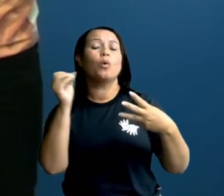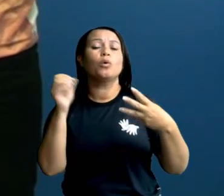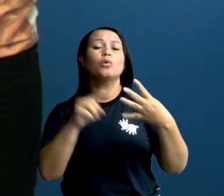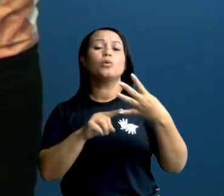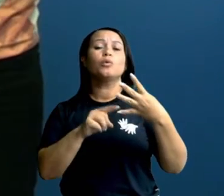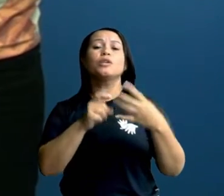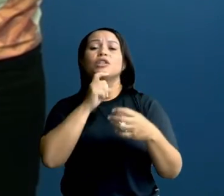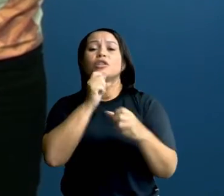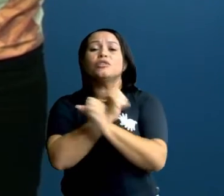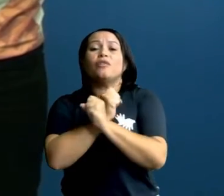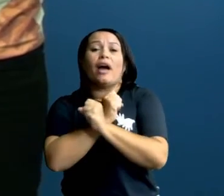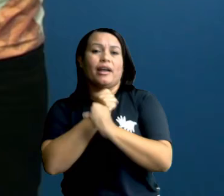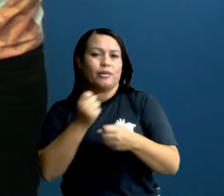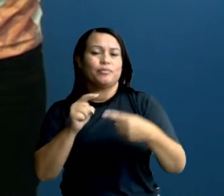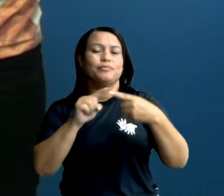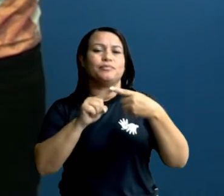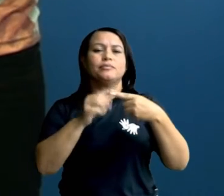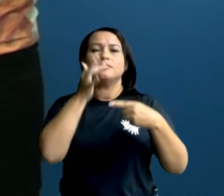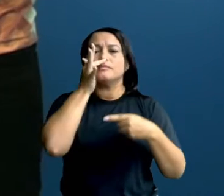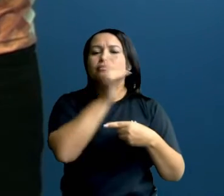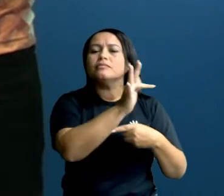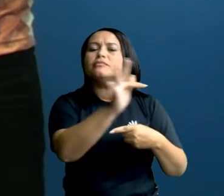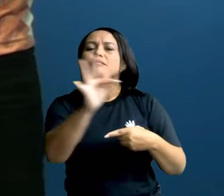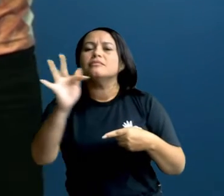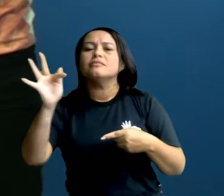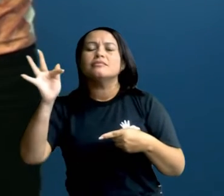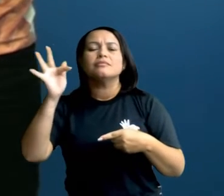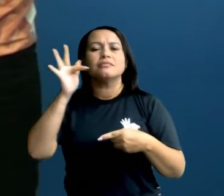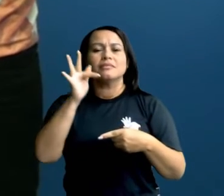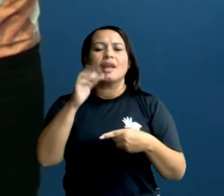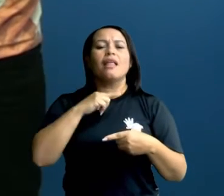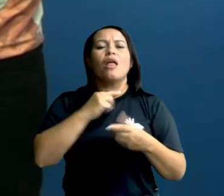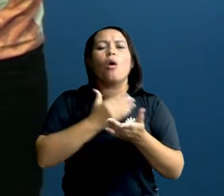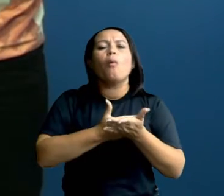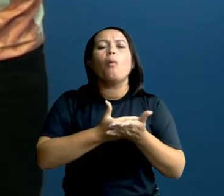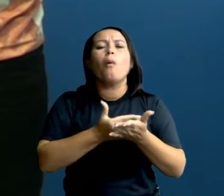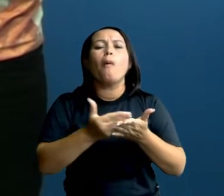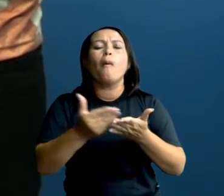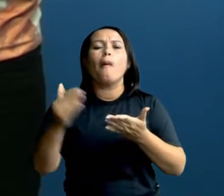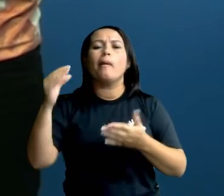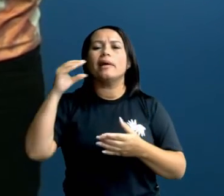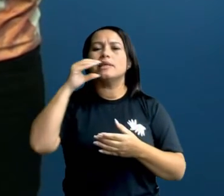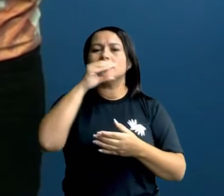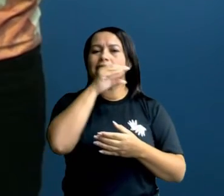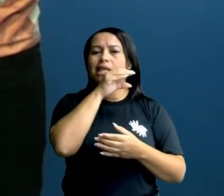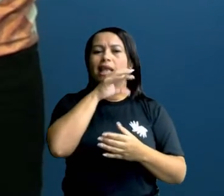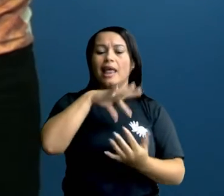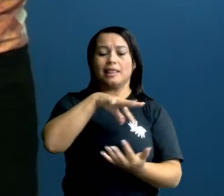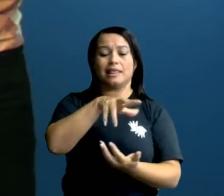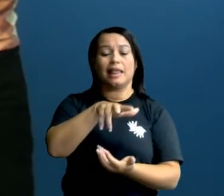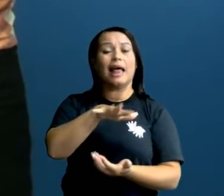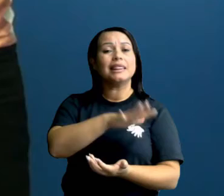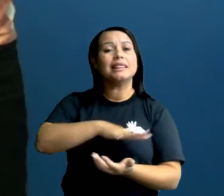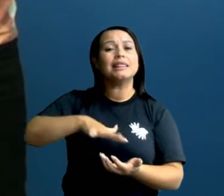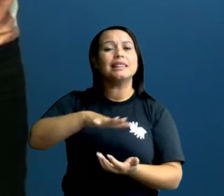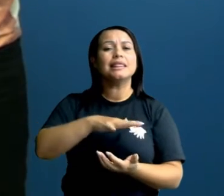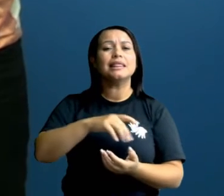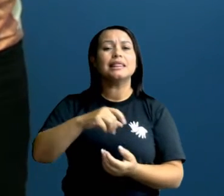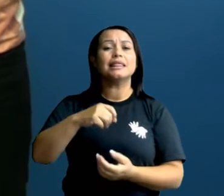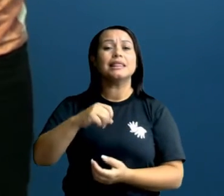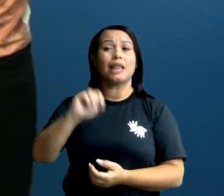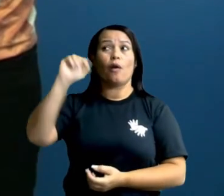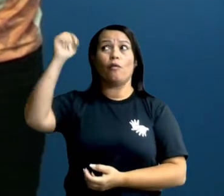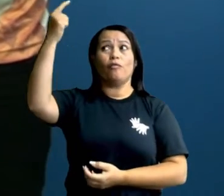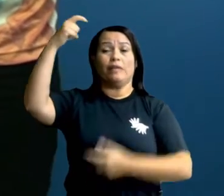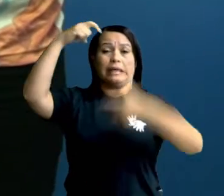inverno. A primavera tende a ser uma estação onde você tem um começo de aquecimento da superfície da Terra. O verão se caracteriza por